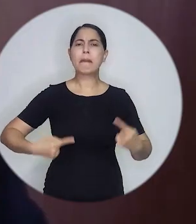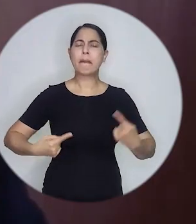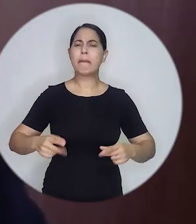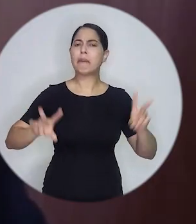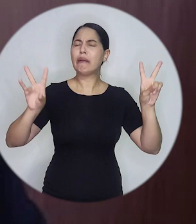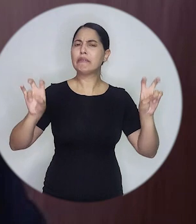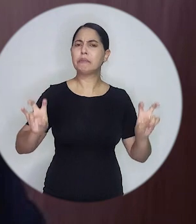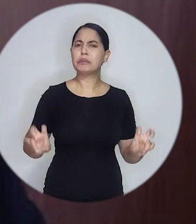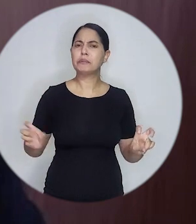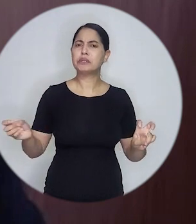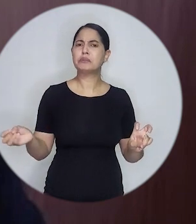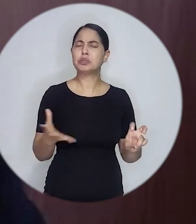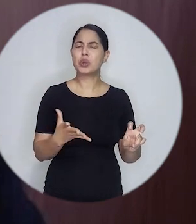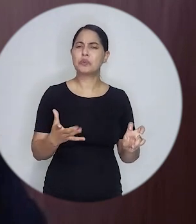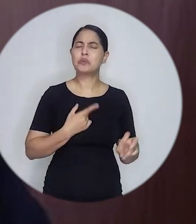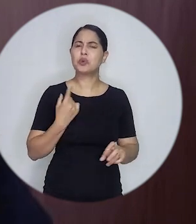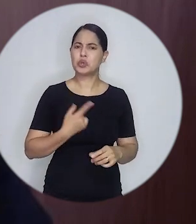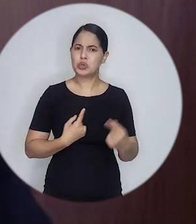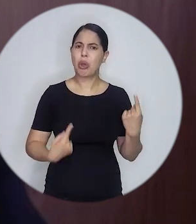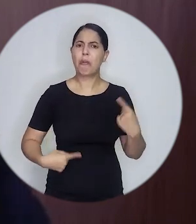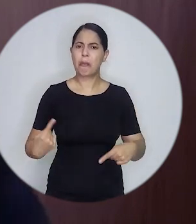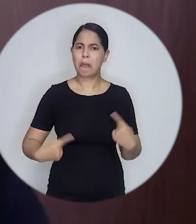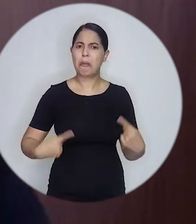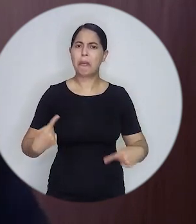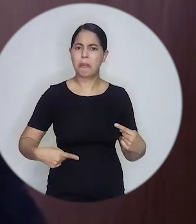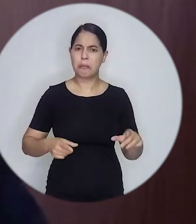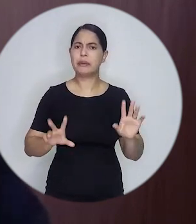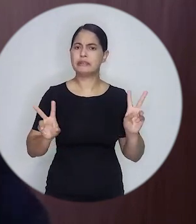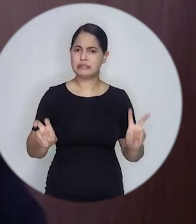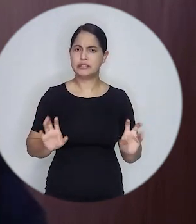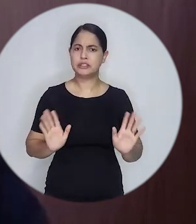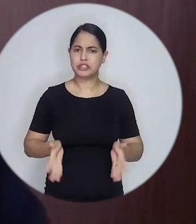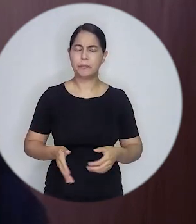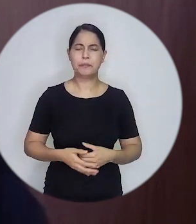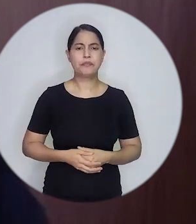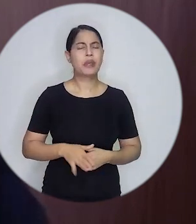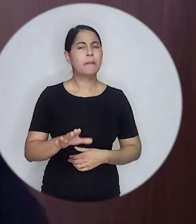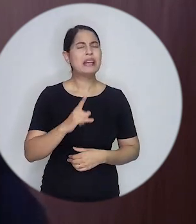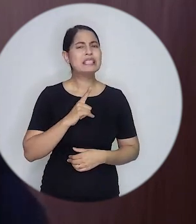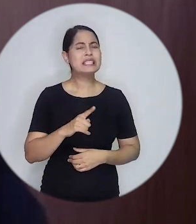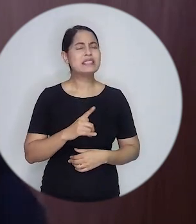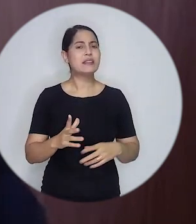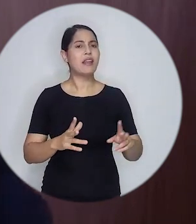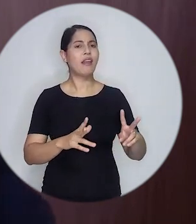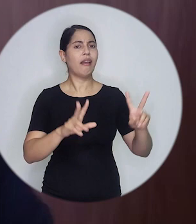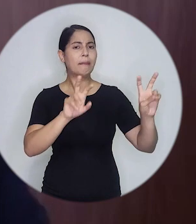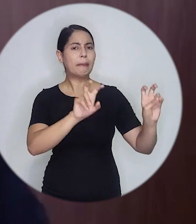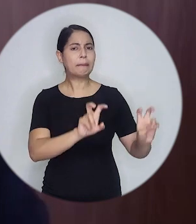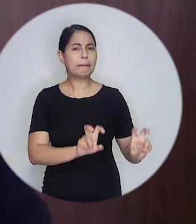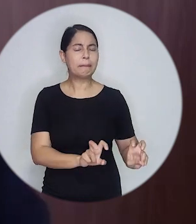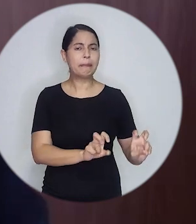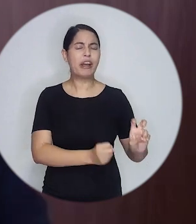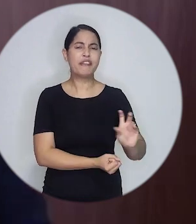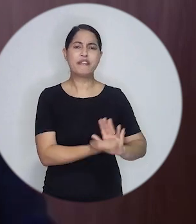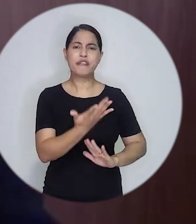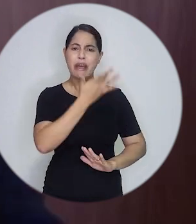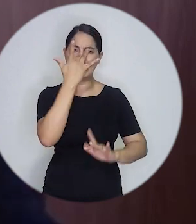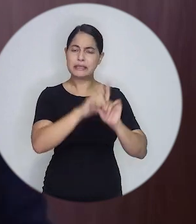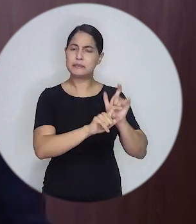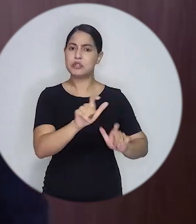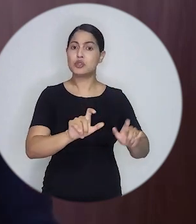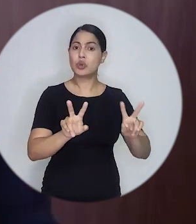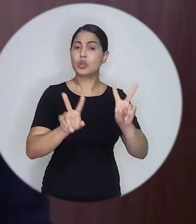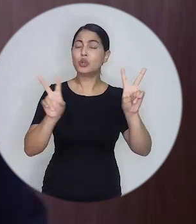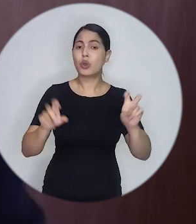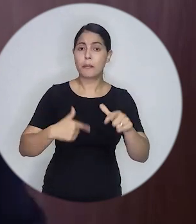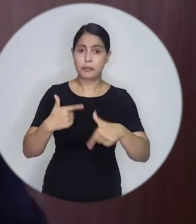aqui discutindo sobre assuntos novos, assuntos que foram introduzidos aí para várias pessoas